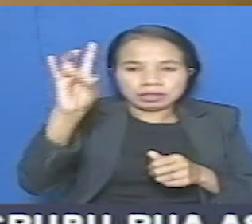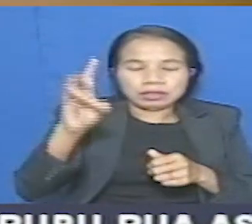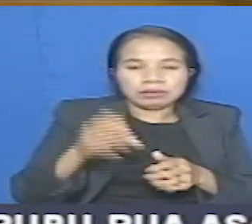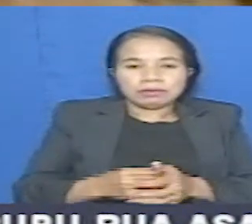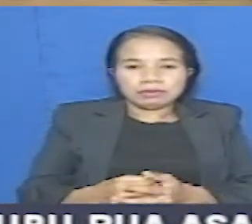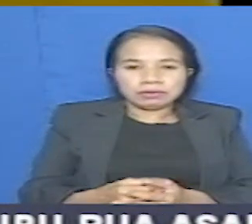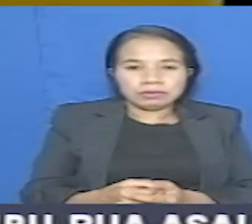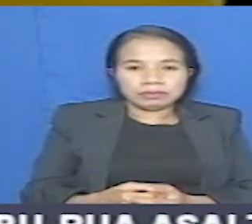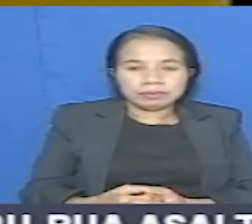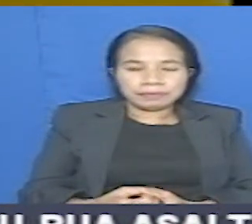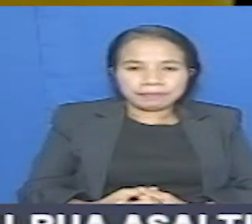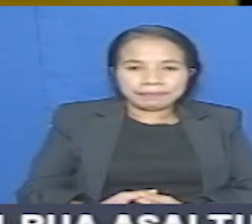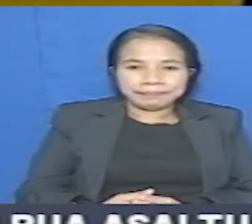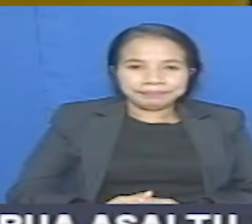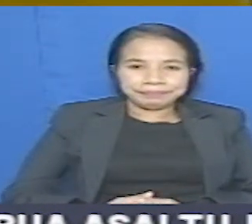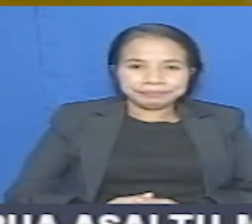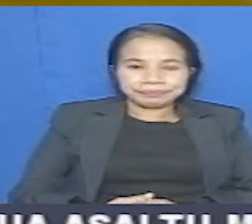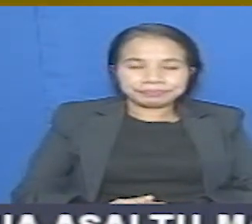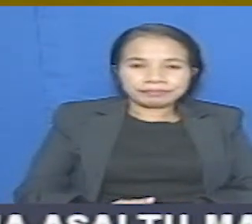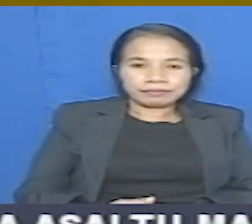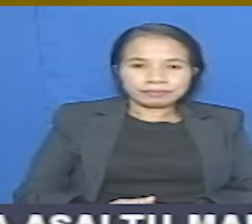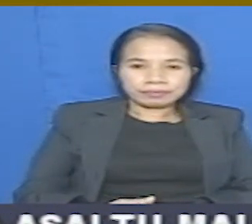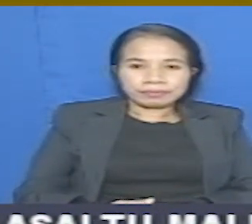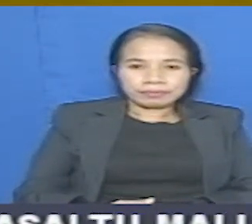na in hitu. Husi Frontera Bobonaru, Humberto dos Santos, ba RTTL.